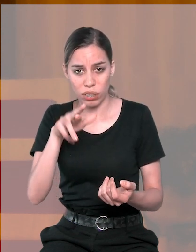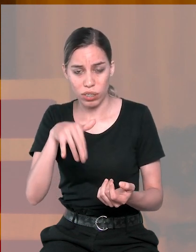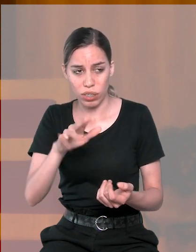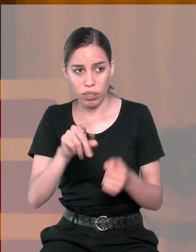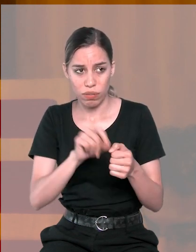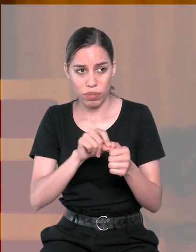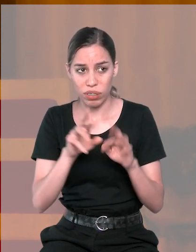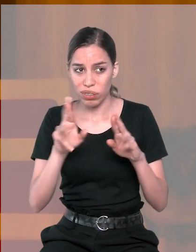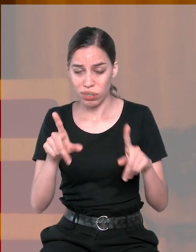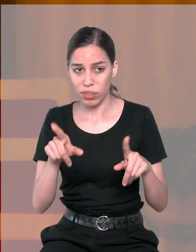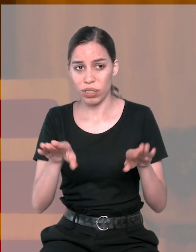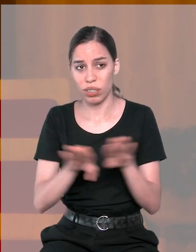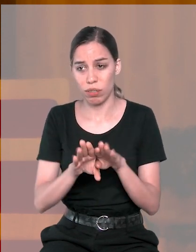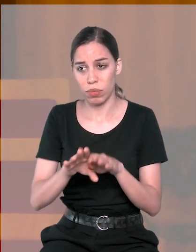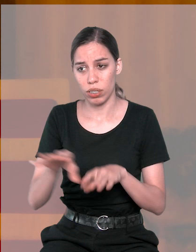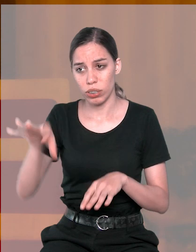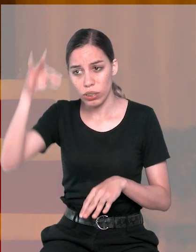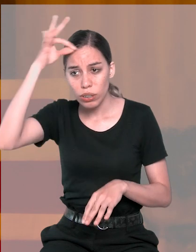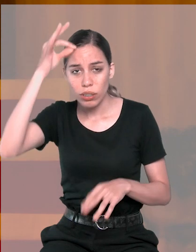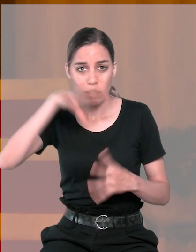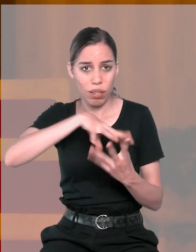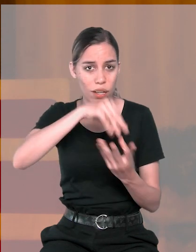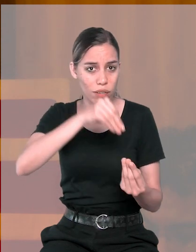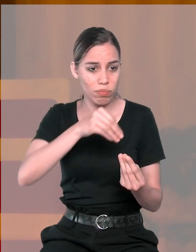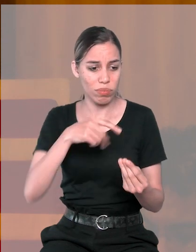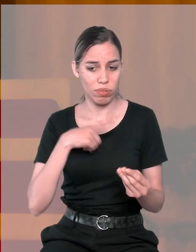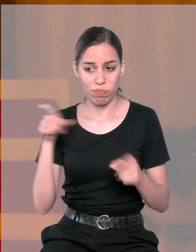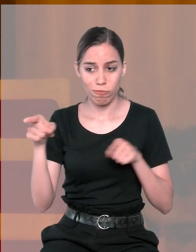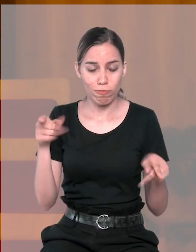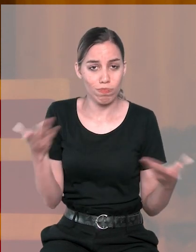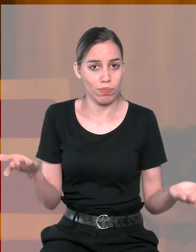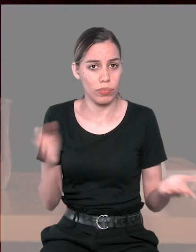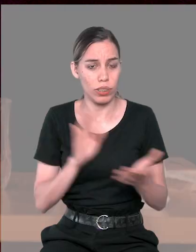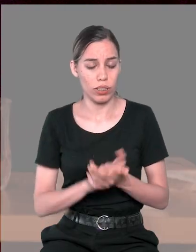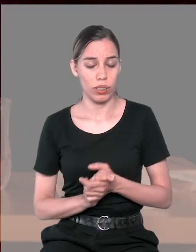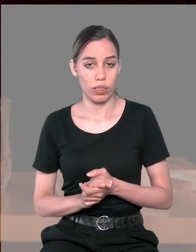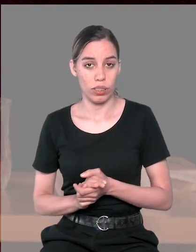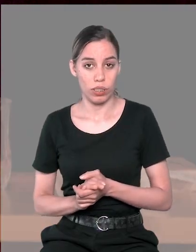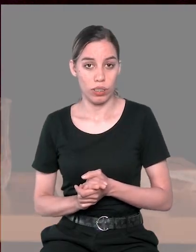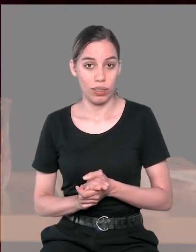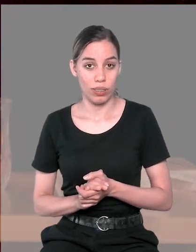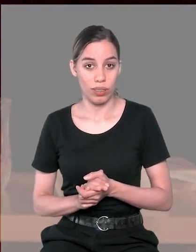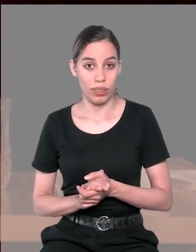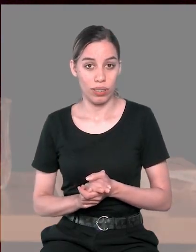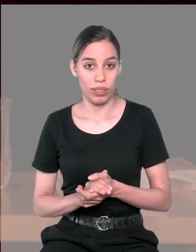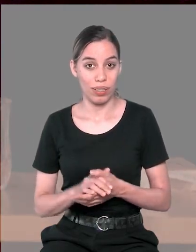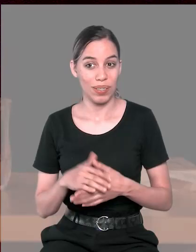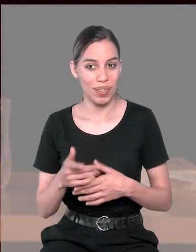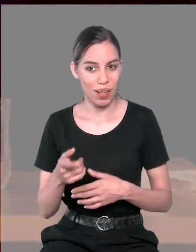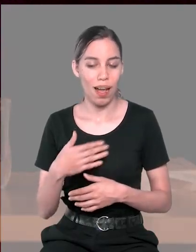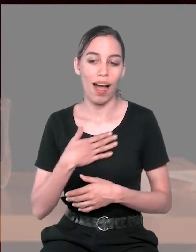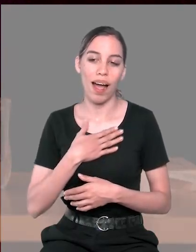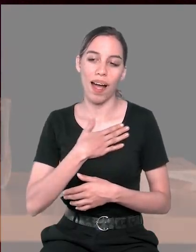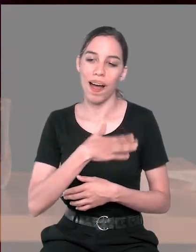coisa, se ele faz essa distinção também, como que ele trata esses dois termos. Eu